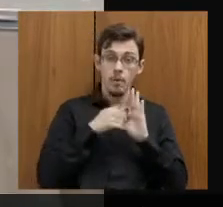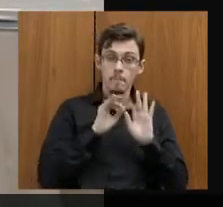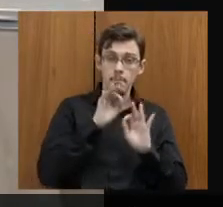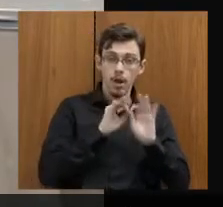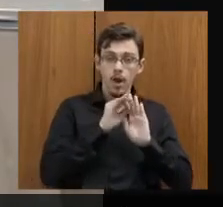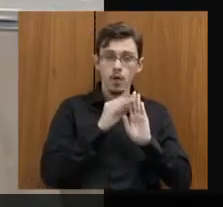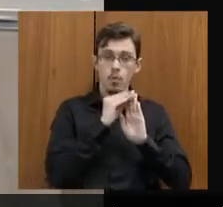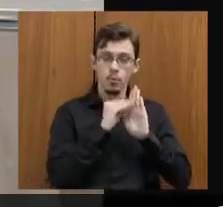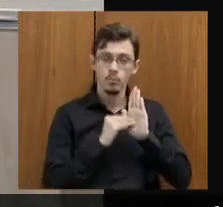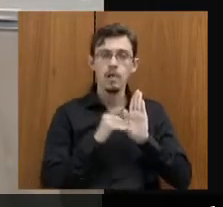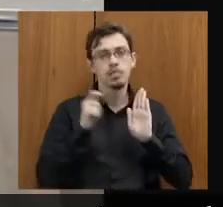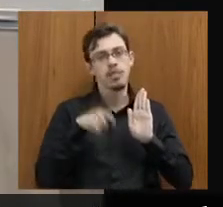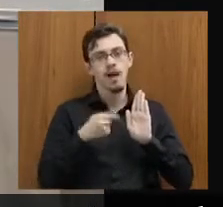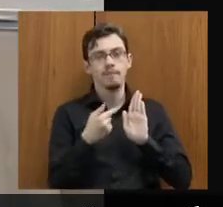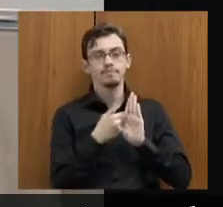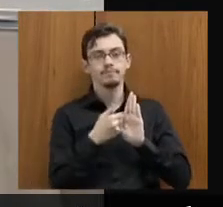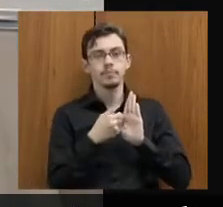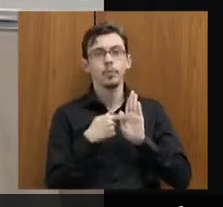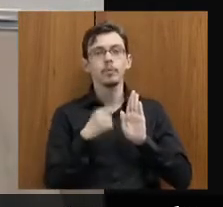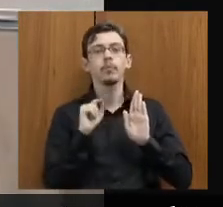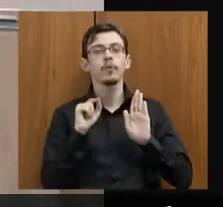abarcando né A